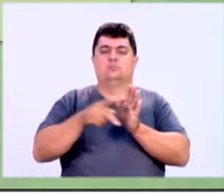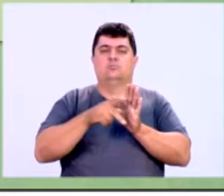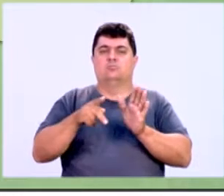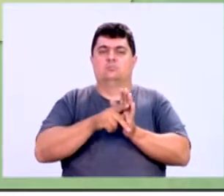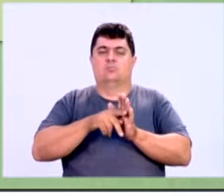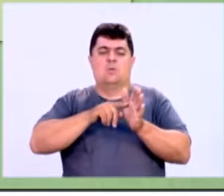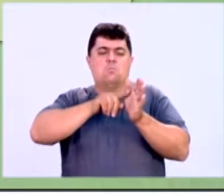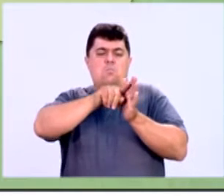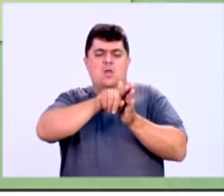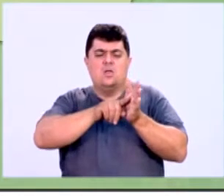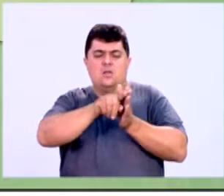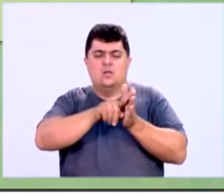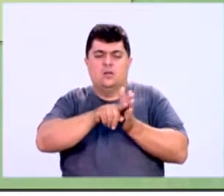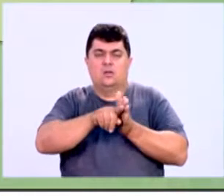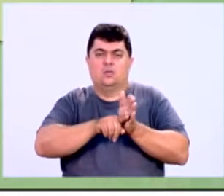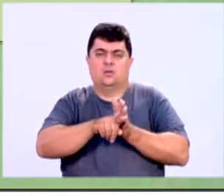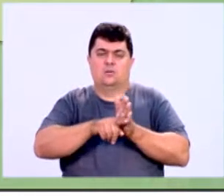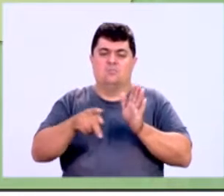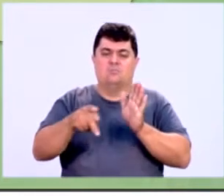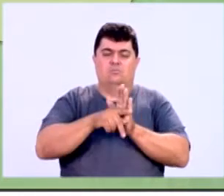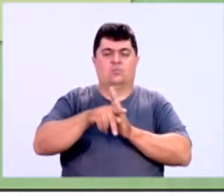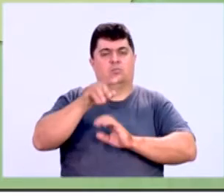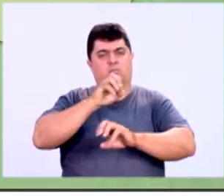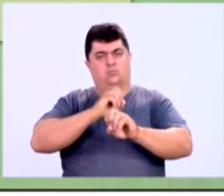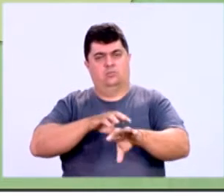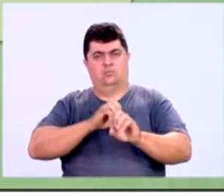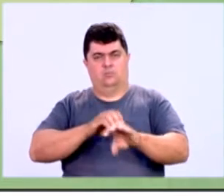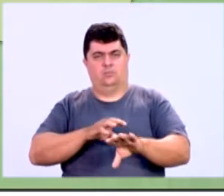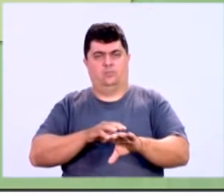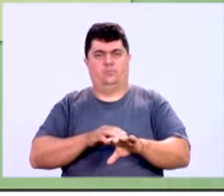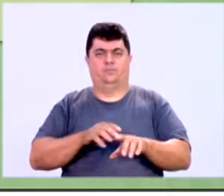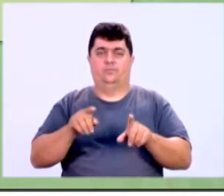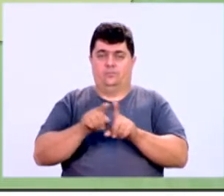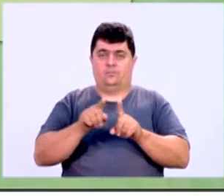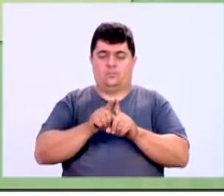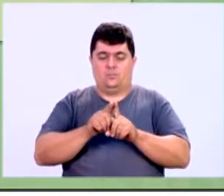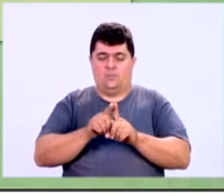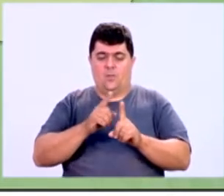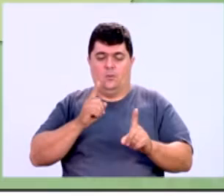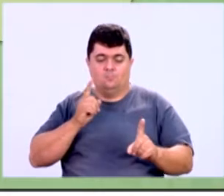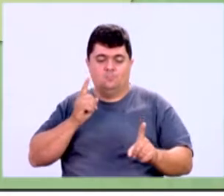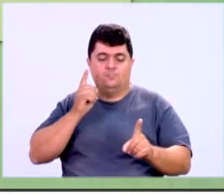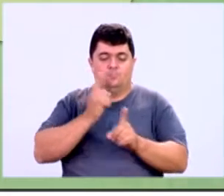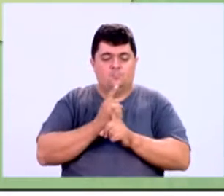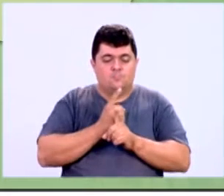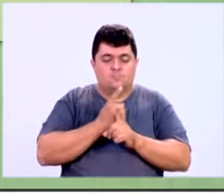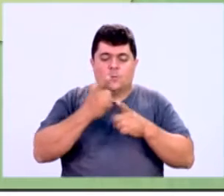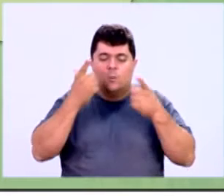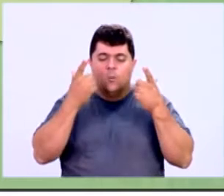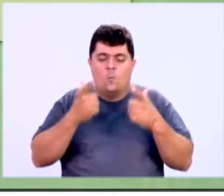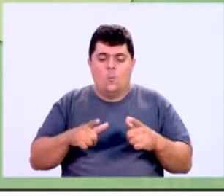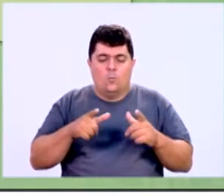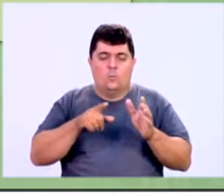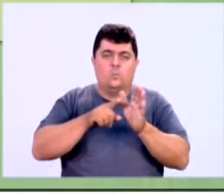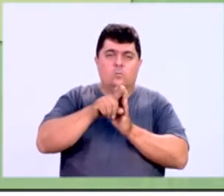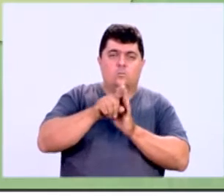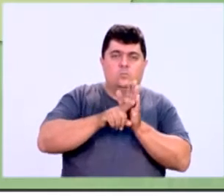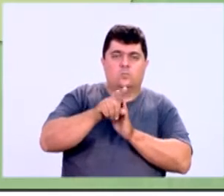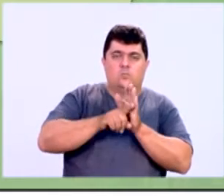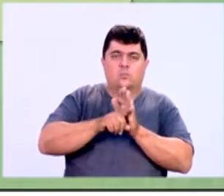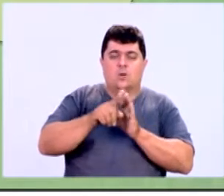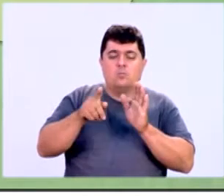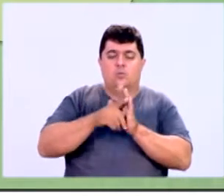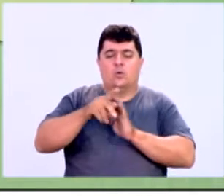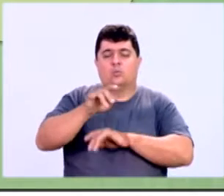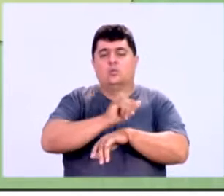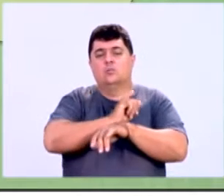chama pesquisa para a educação e também identificar o papel da pesquisa como uma